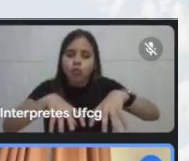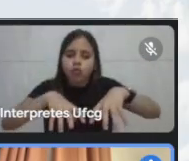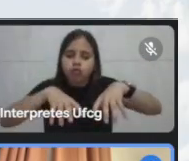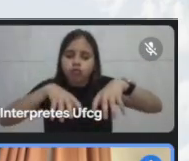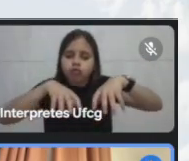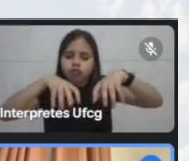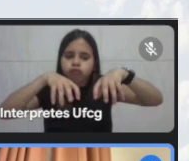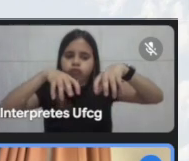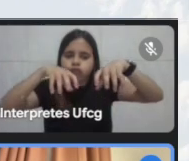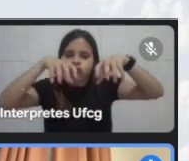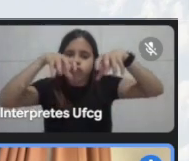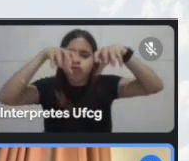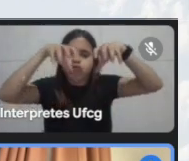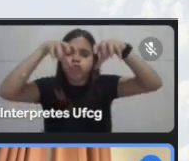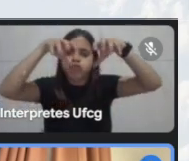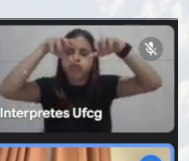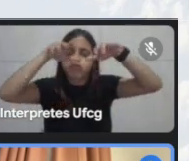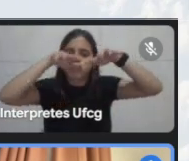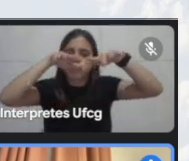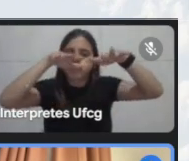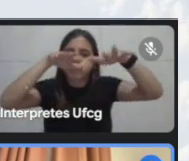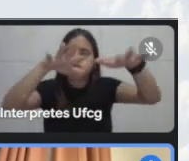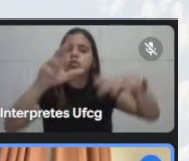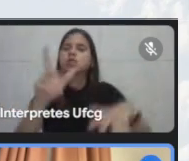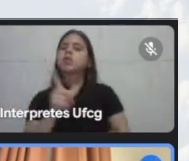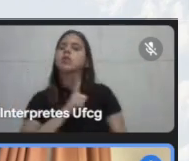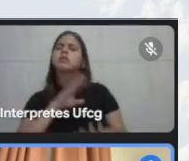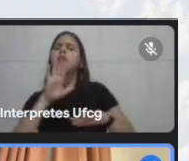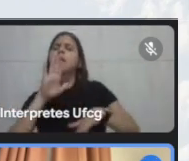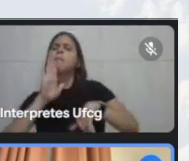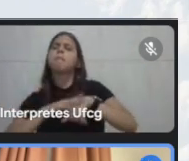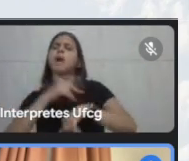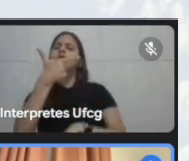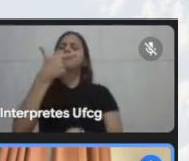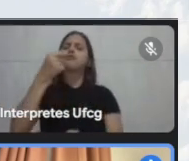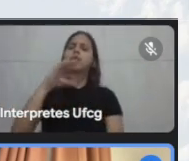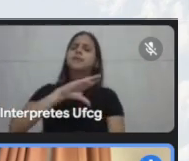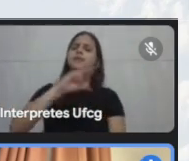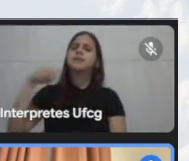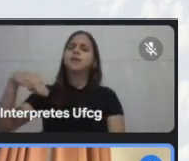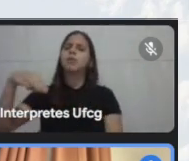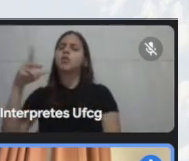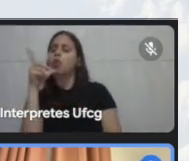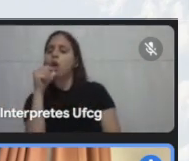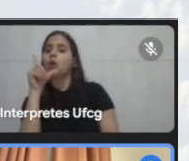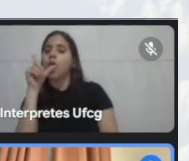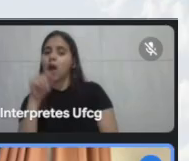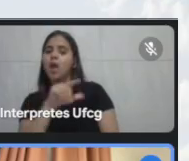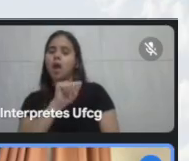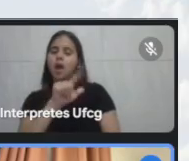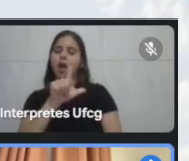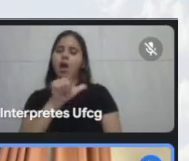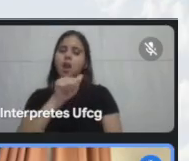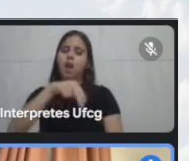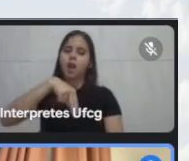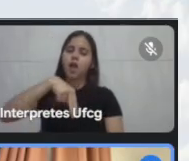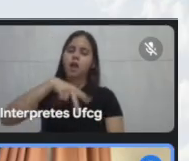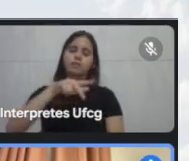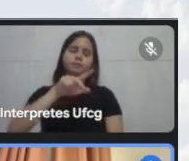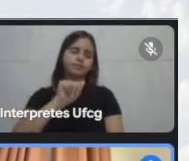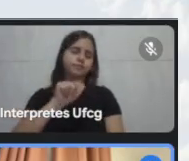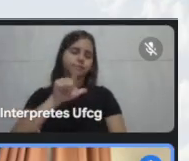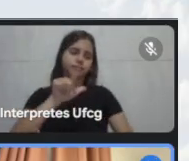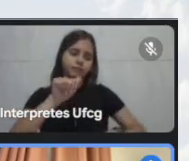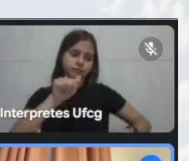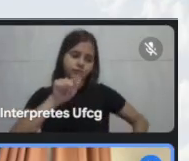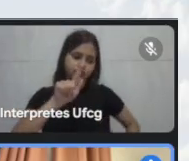armazenar aquela água naquele local. Então, tudo que tiver mais de 20 centímetros de água, a gente considera como alagamento. Existem alguns autores que